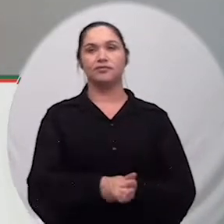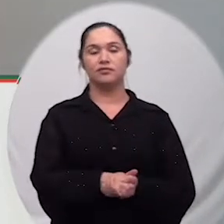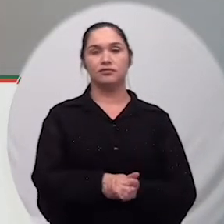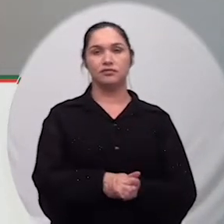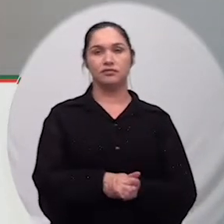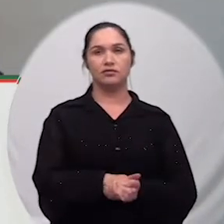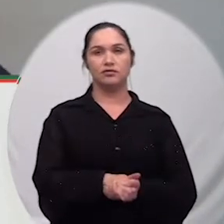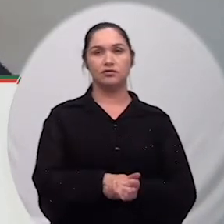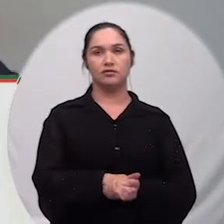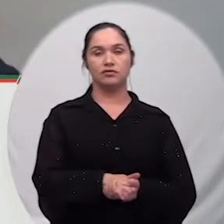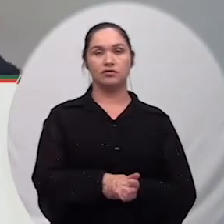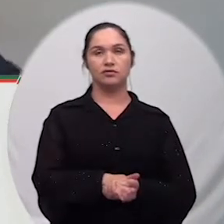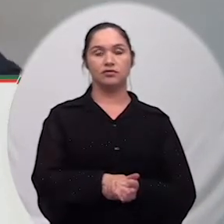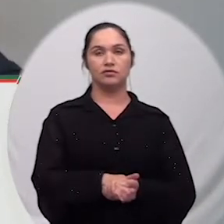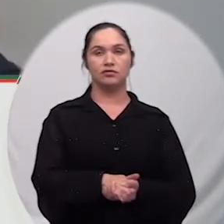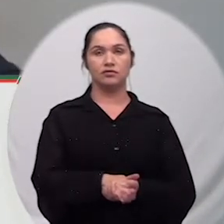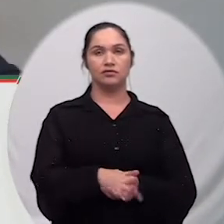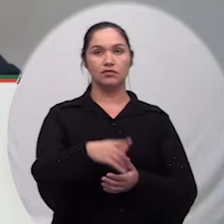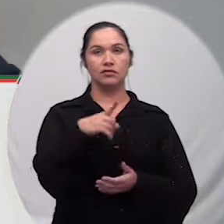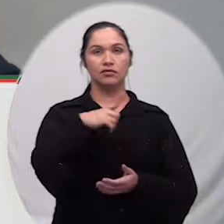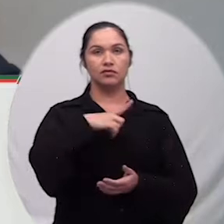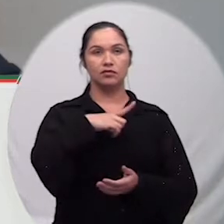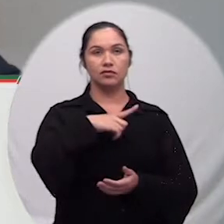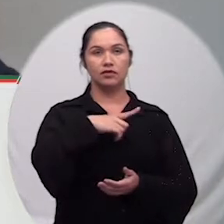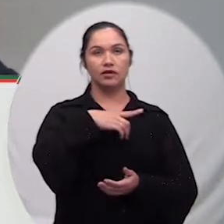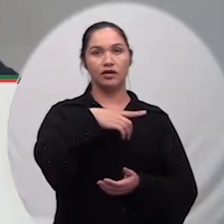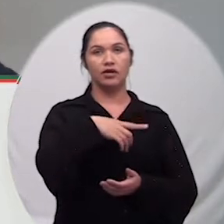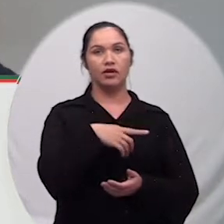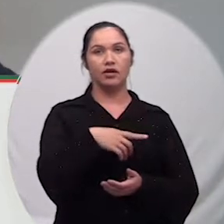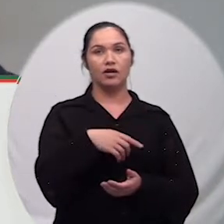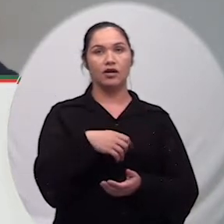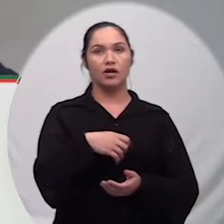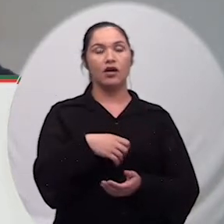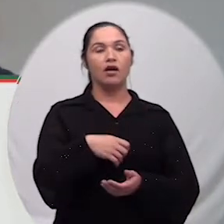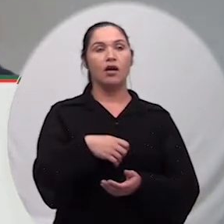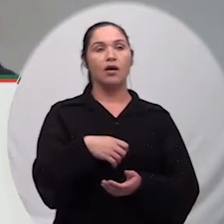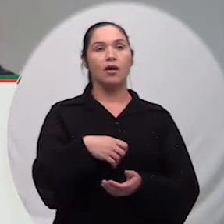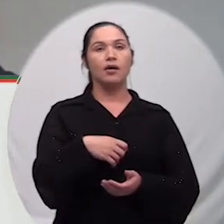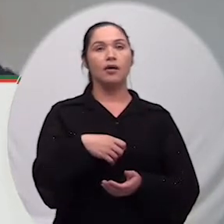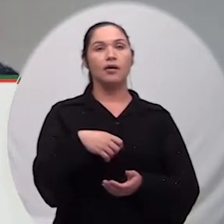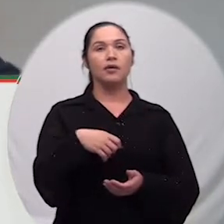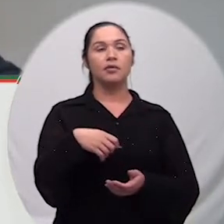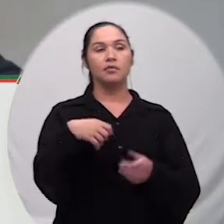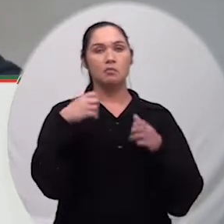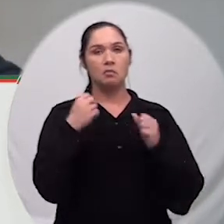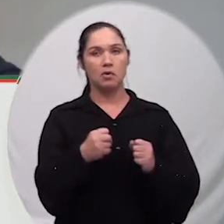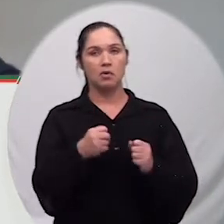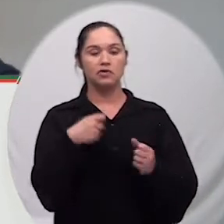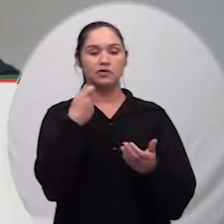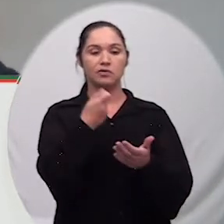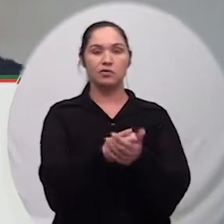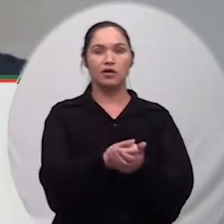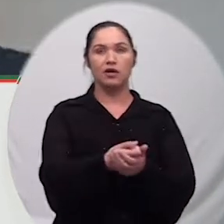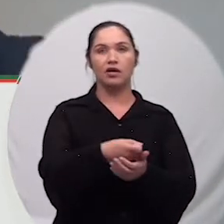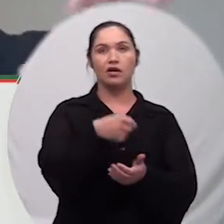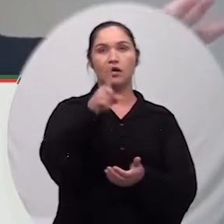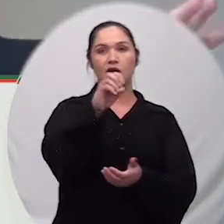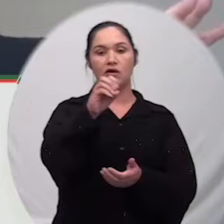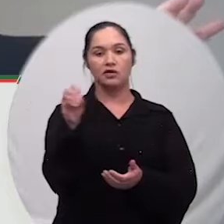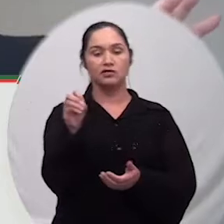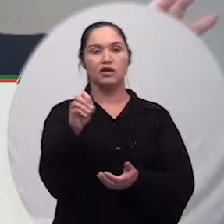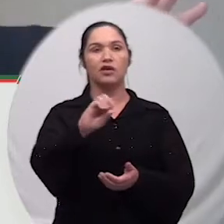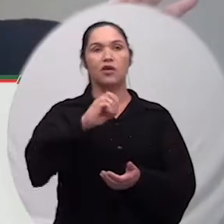listando uma taxinha, mas quando você vai lá, às vezes tem taxa de 100, 200, 300, 500, mil reais. Você paga 5% por fora. Eles